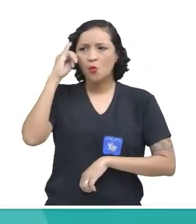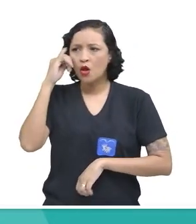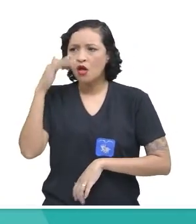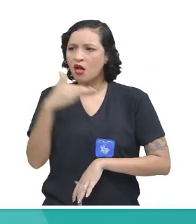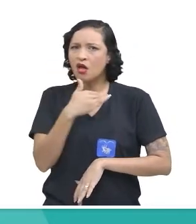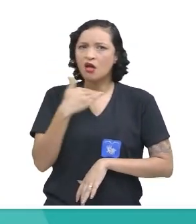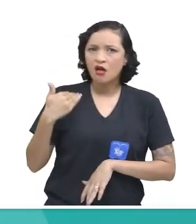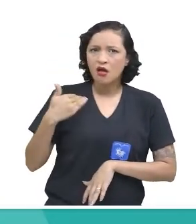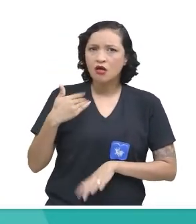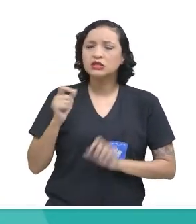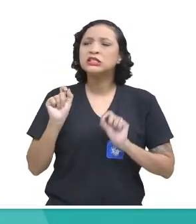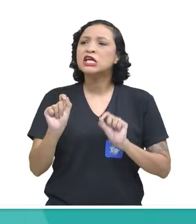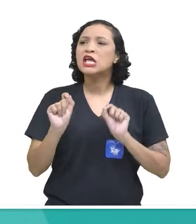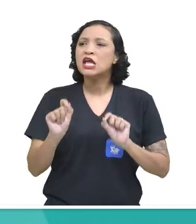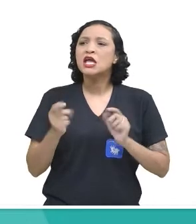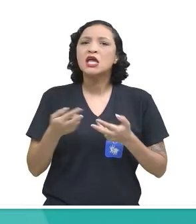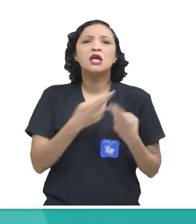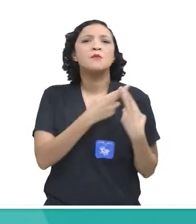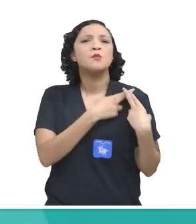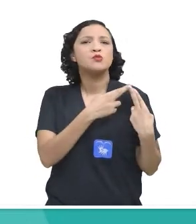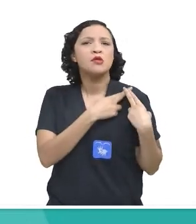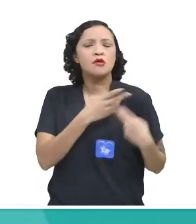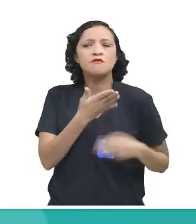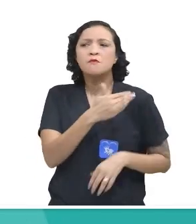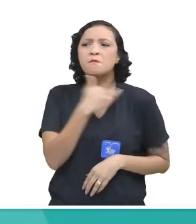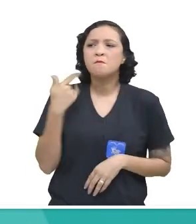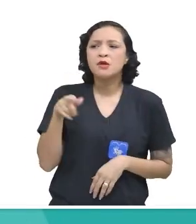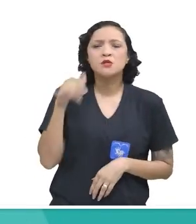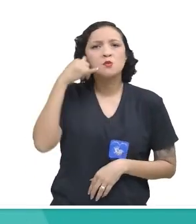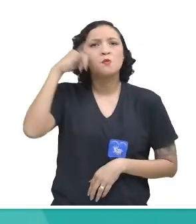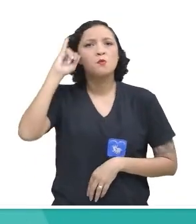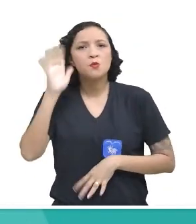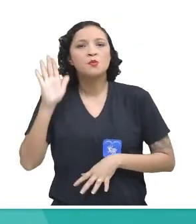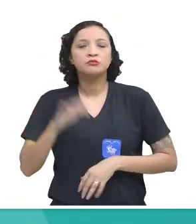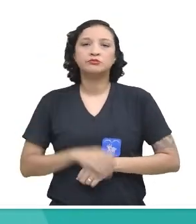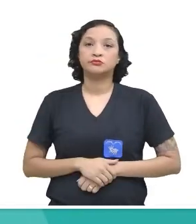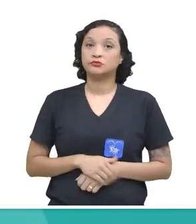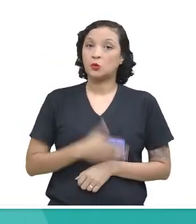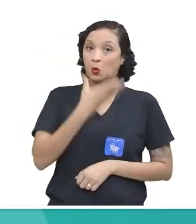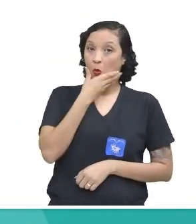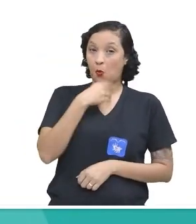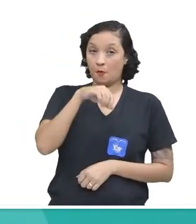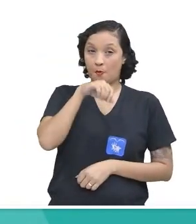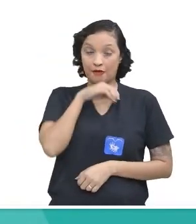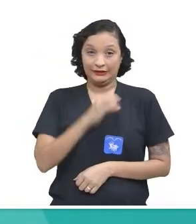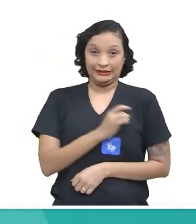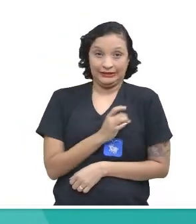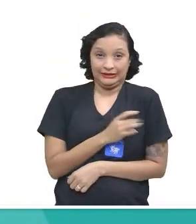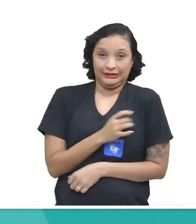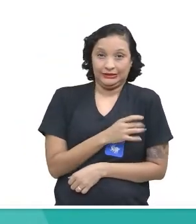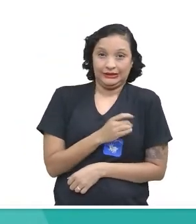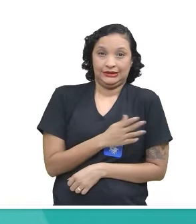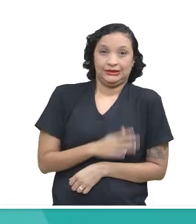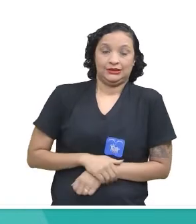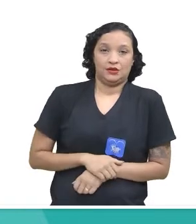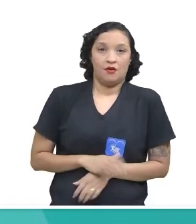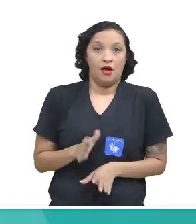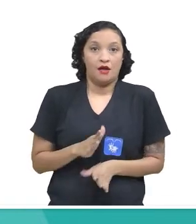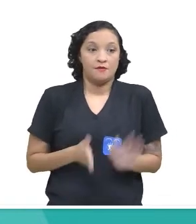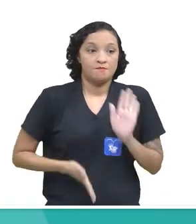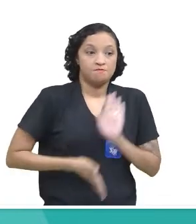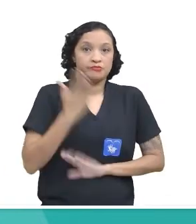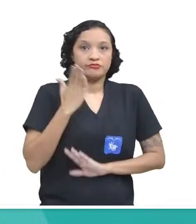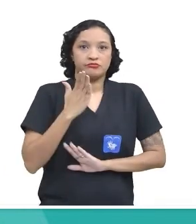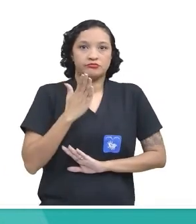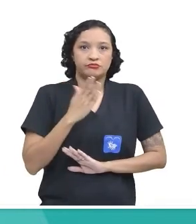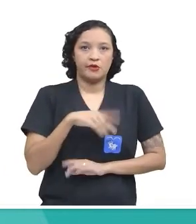responsável por terem matado o boi, né? Então, pai Francisco ficou com muito medo e recorreu a um curandeiro.